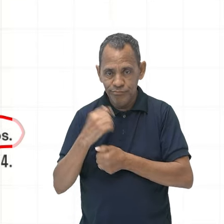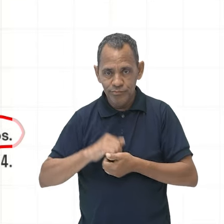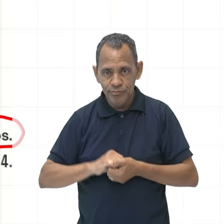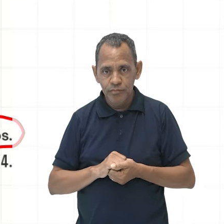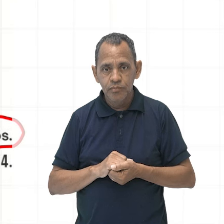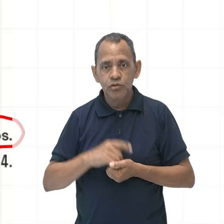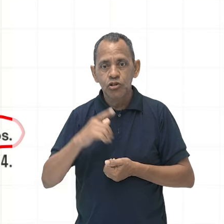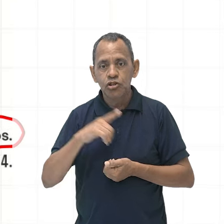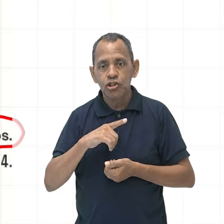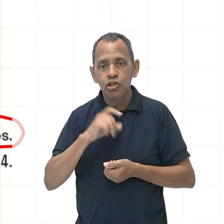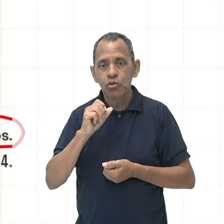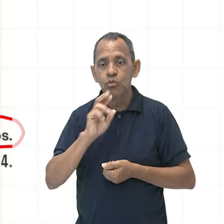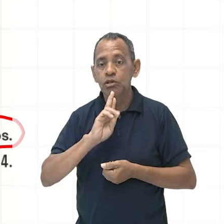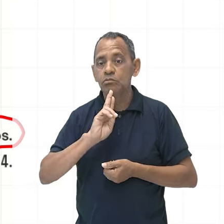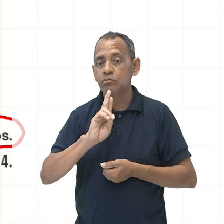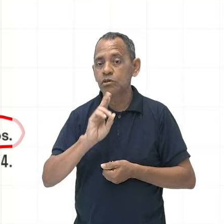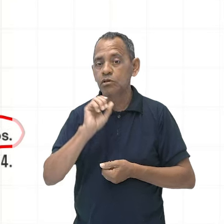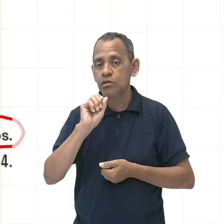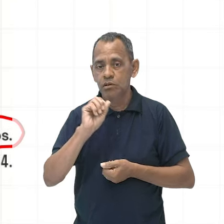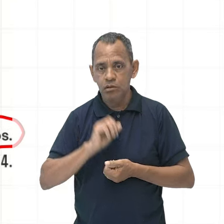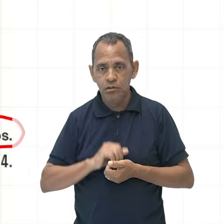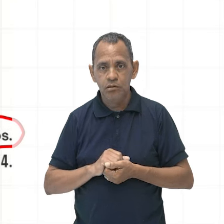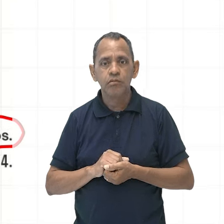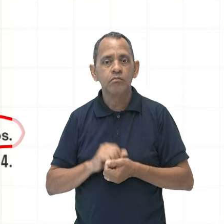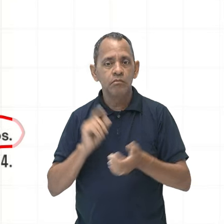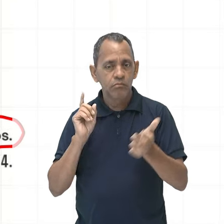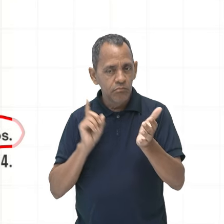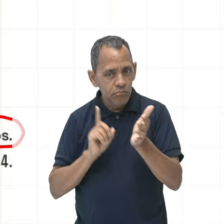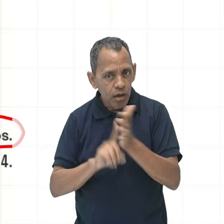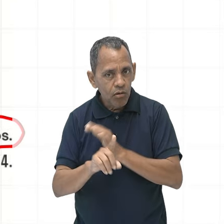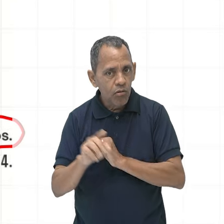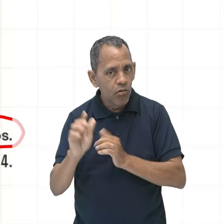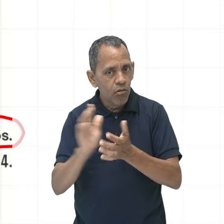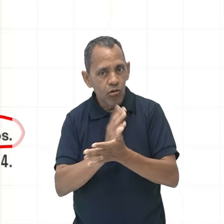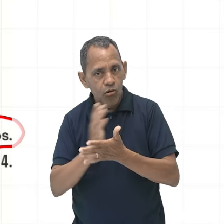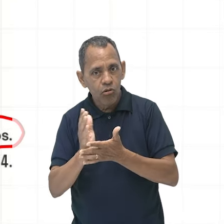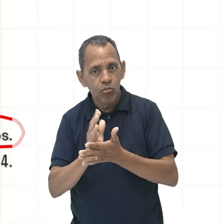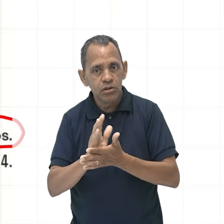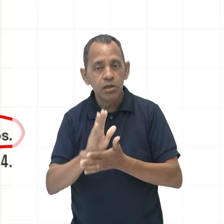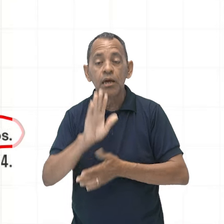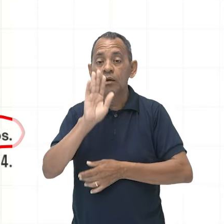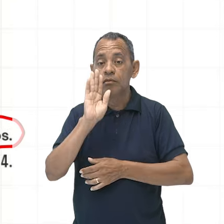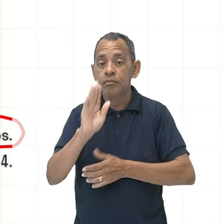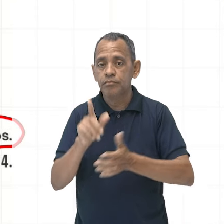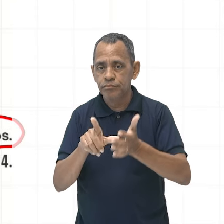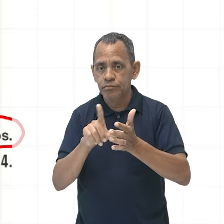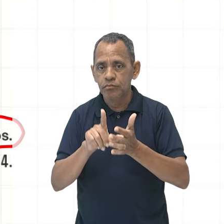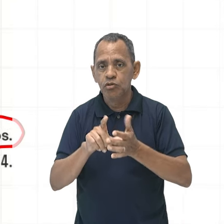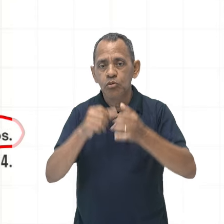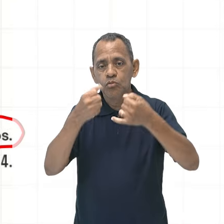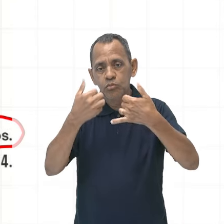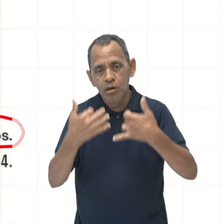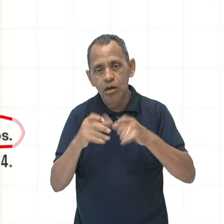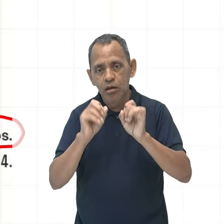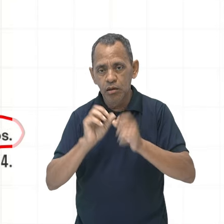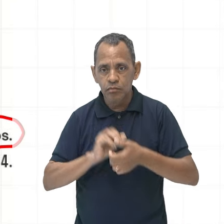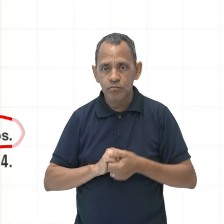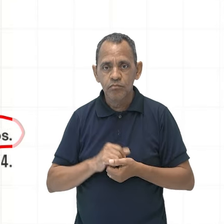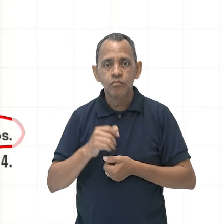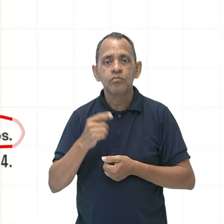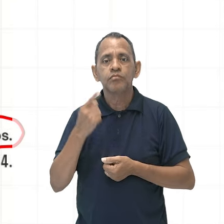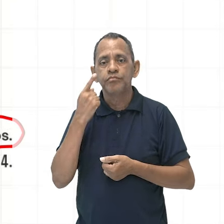nós vamos responder umas questões, né? Mas antes, eu posso falar aqui que a única observação